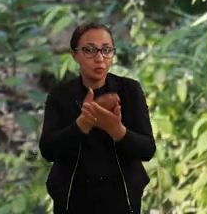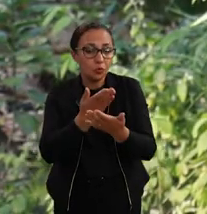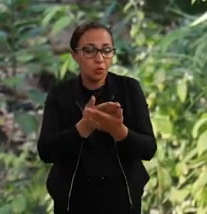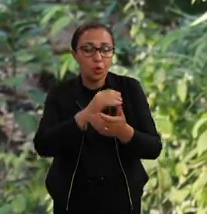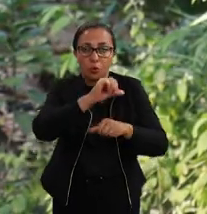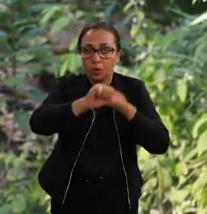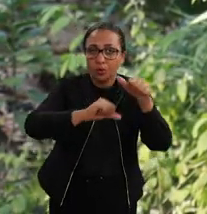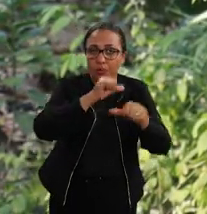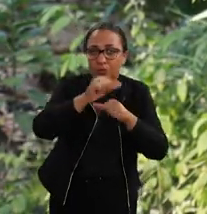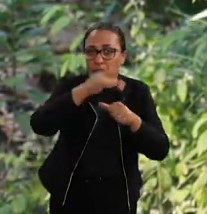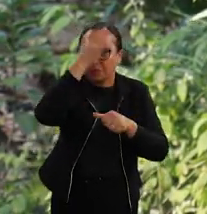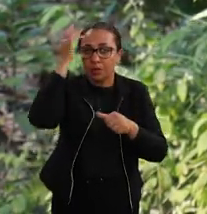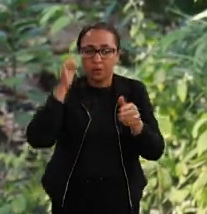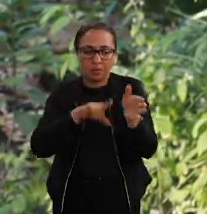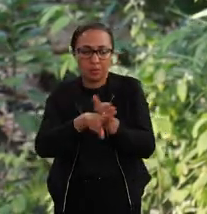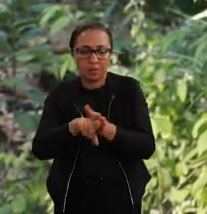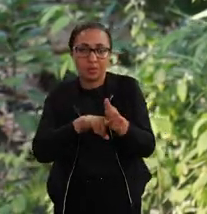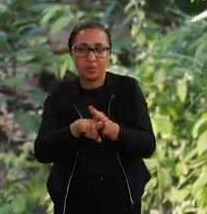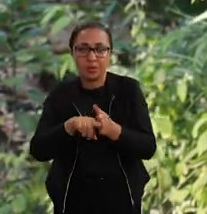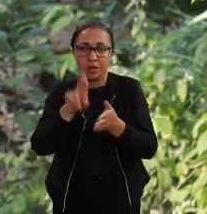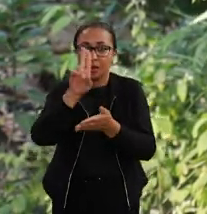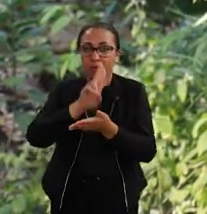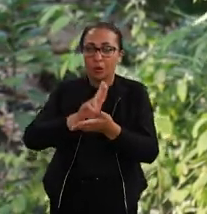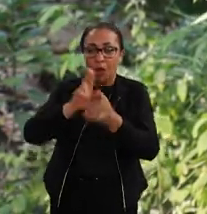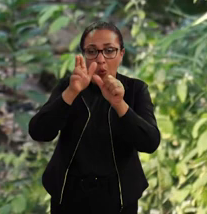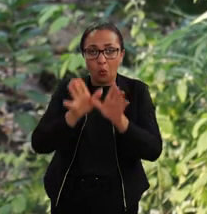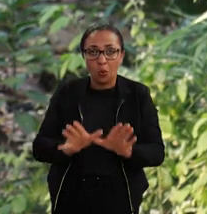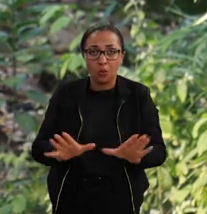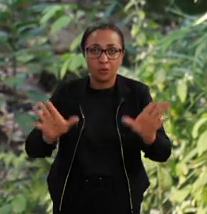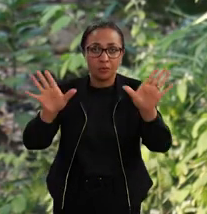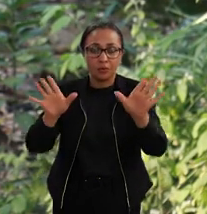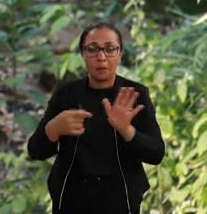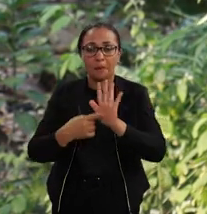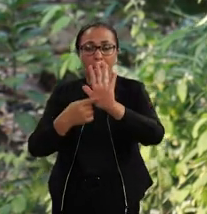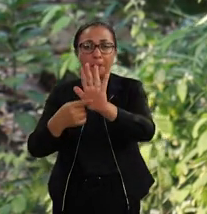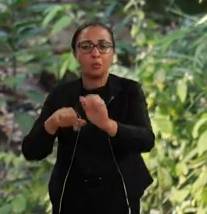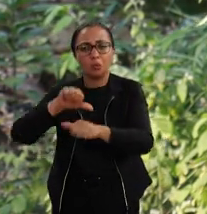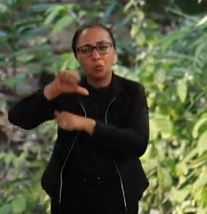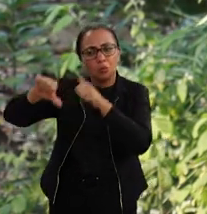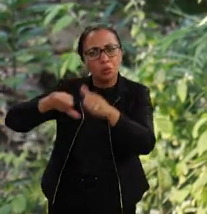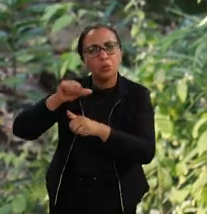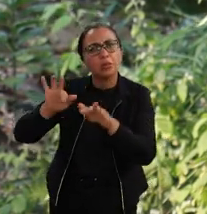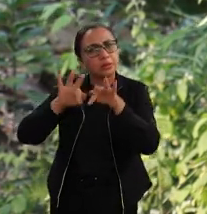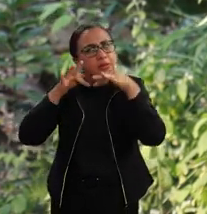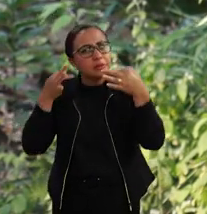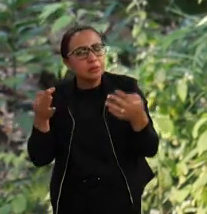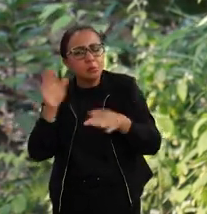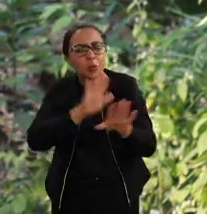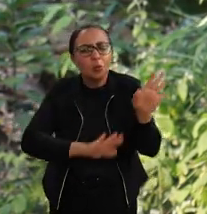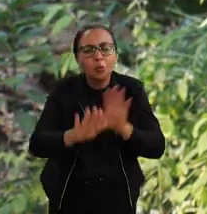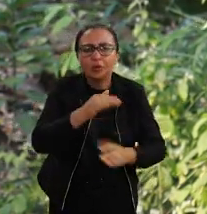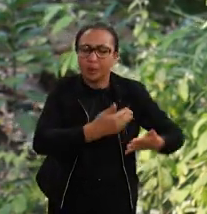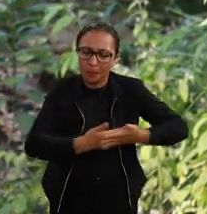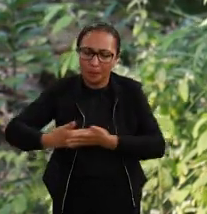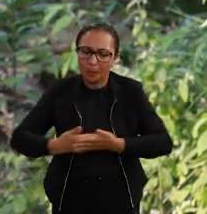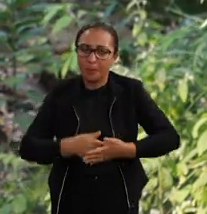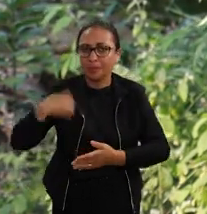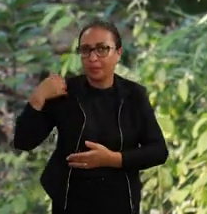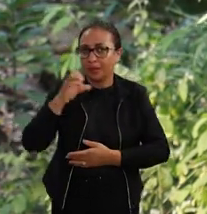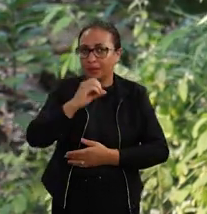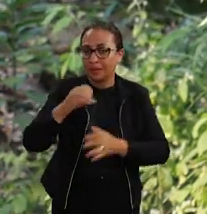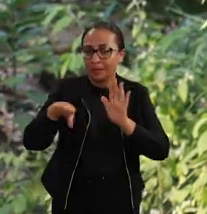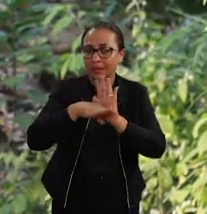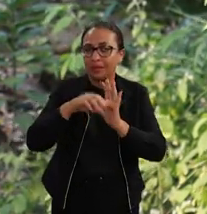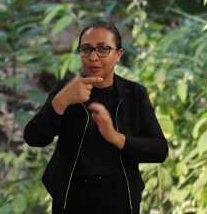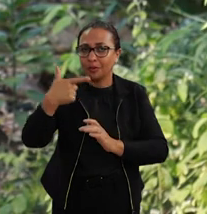Um estudo desenvolvido por pesquisadores da Universidade Federal do Ceará mostrou que mudanças simples nos cuidados com bebês de 0 a 2